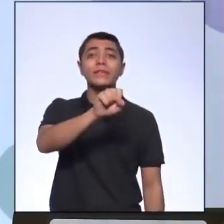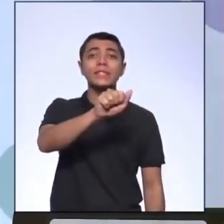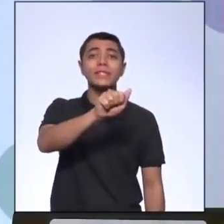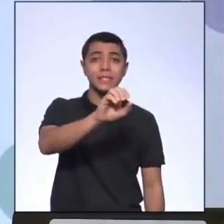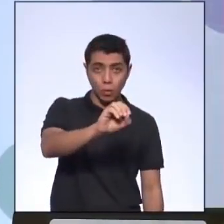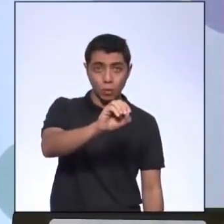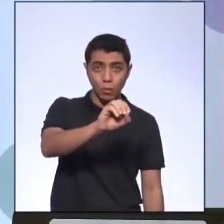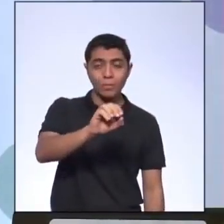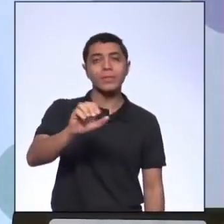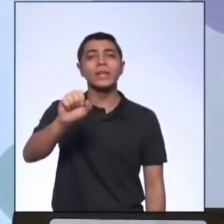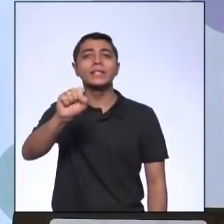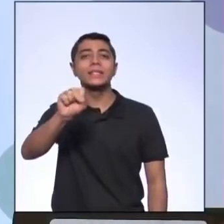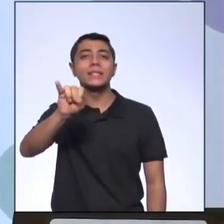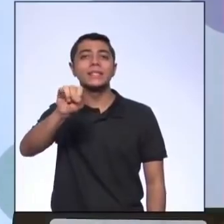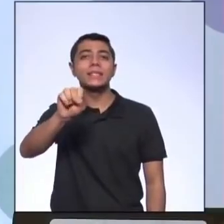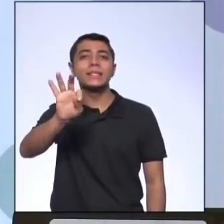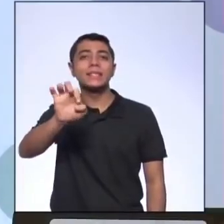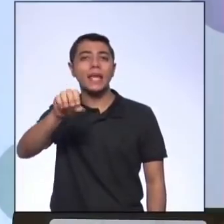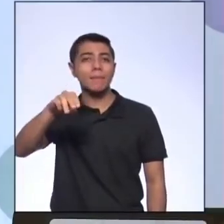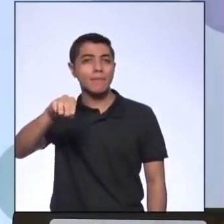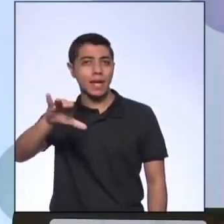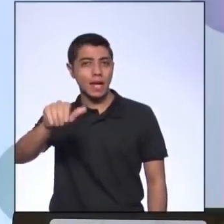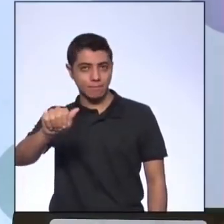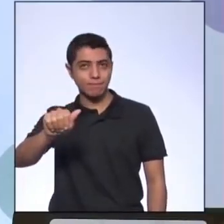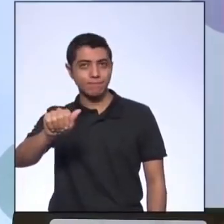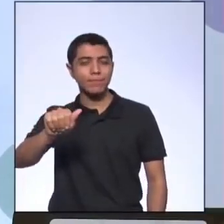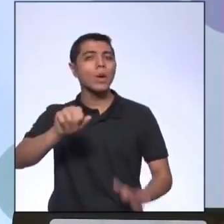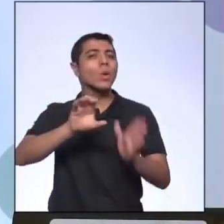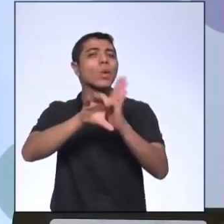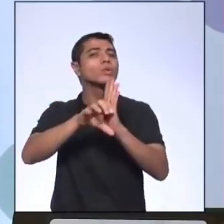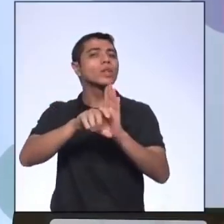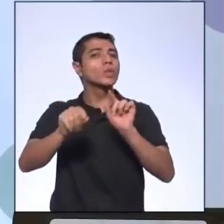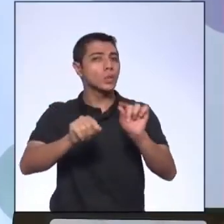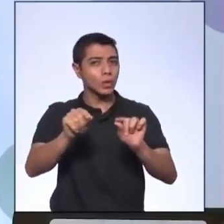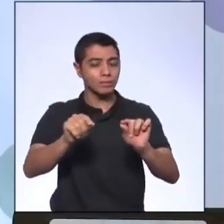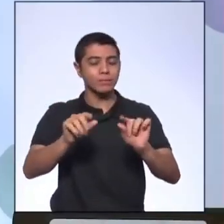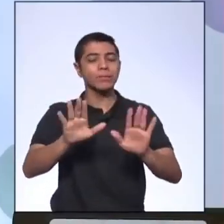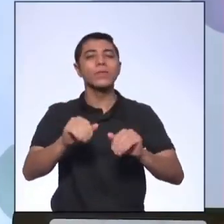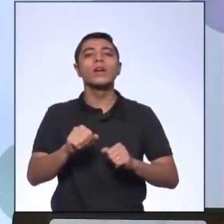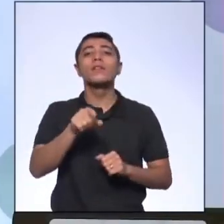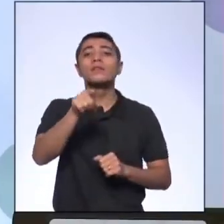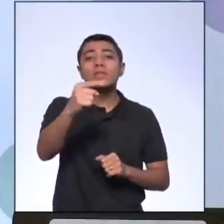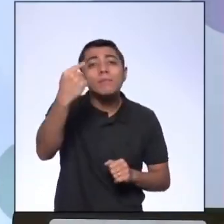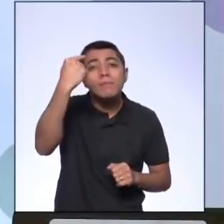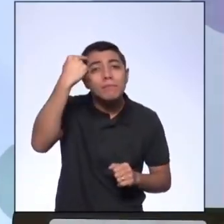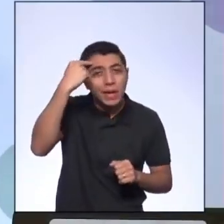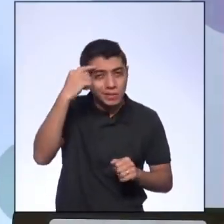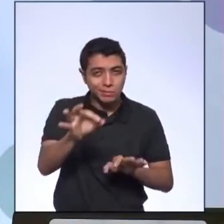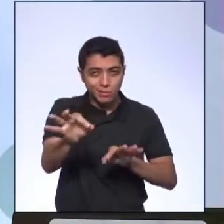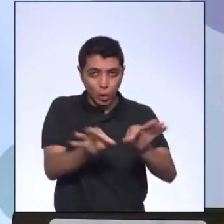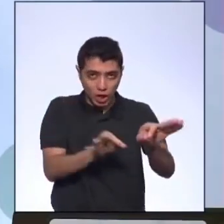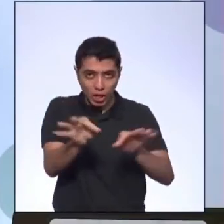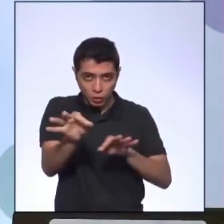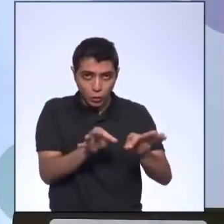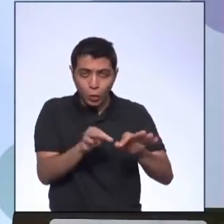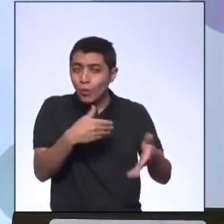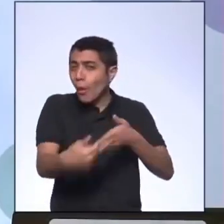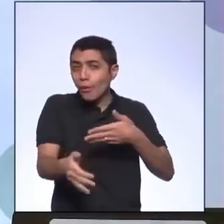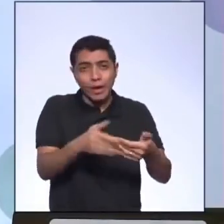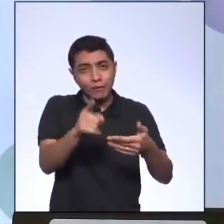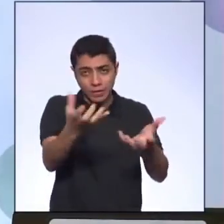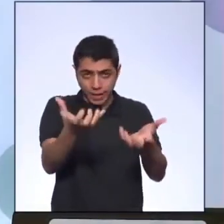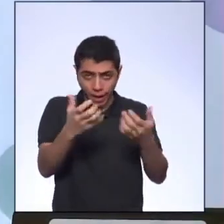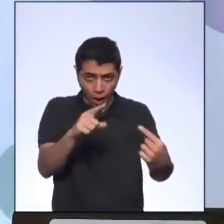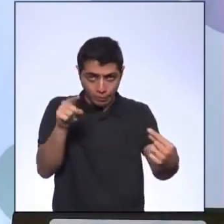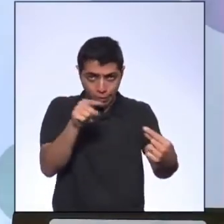qualquer atividade que eu vou fazer, eu tenho uma questão de uma visão. Visão é quando justamente eu observo toda e qualquer possibilidade